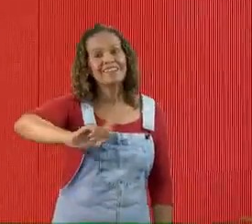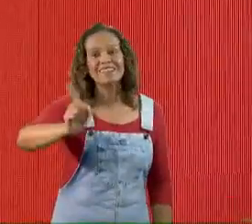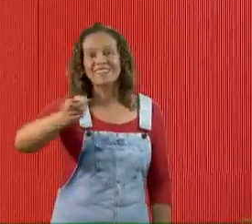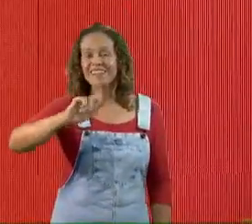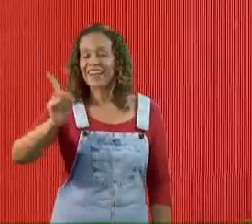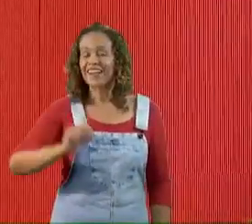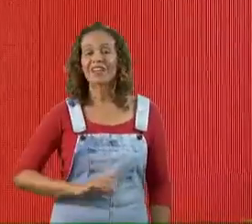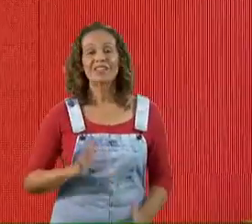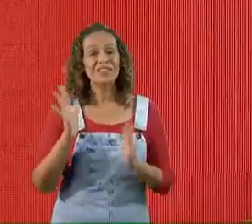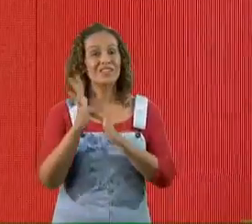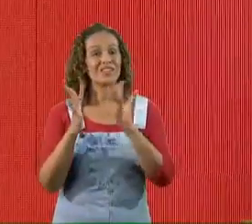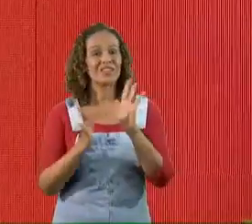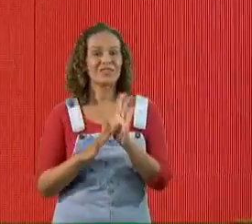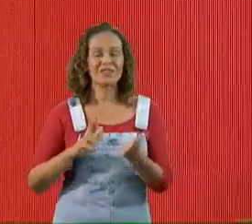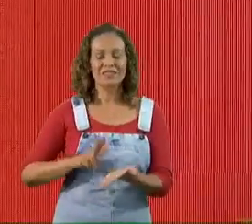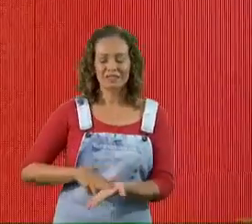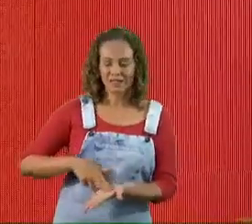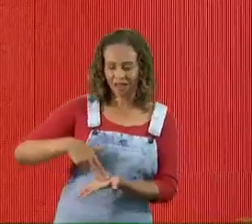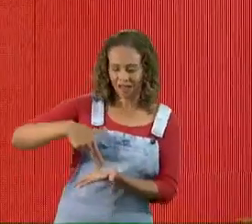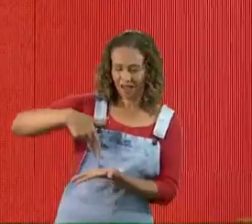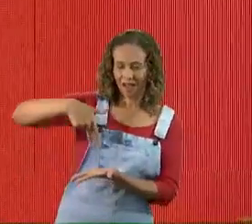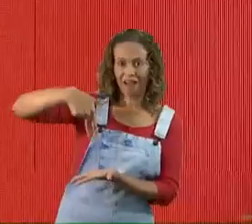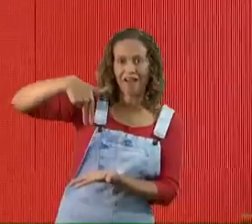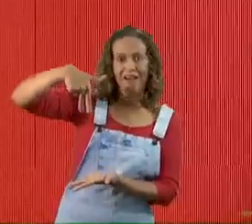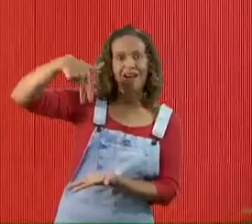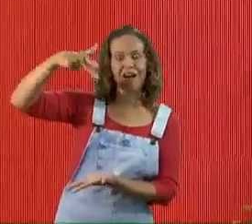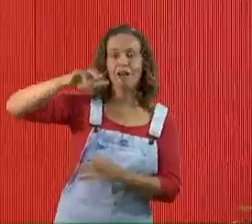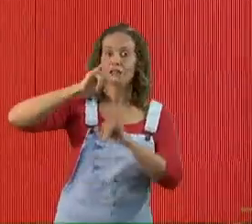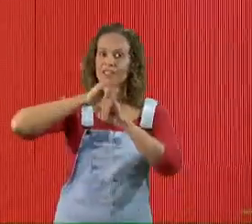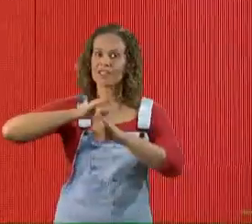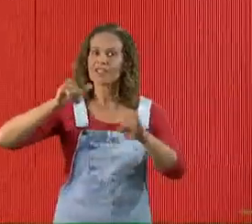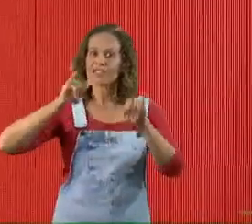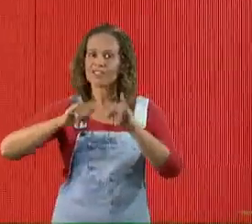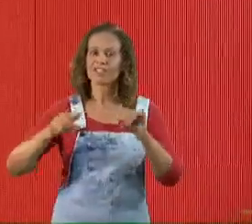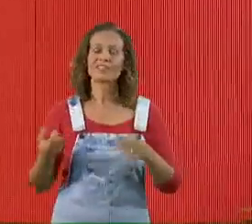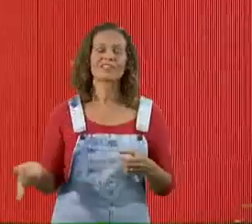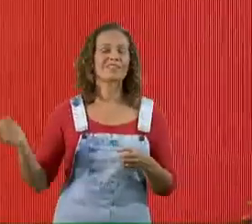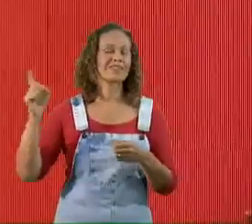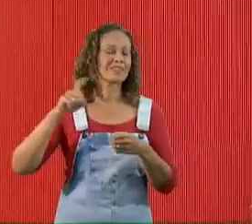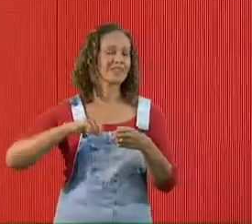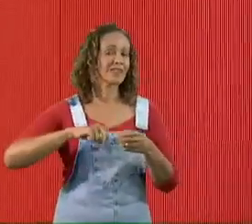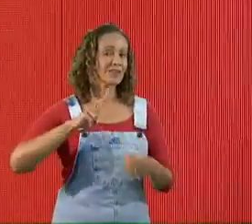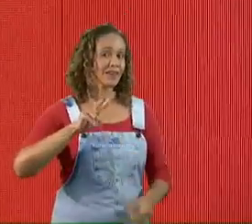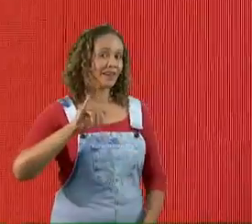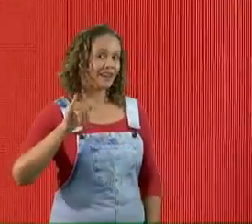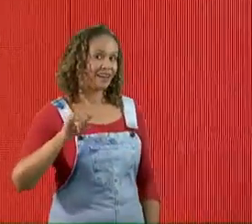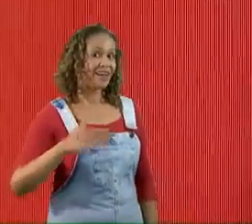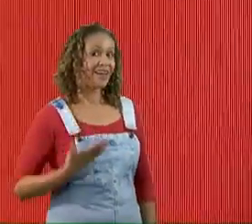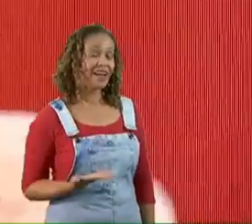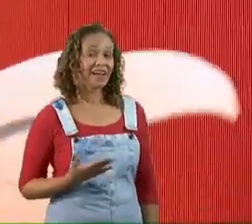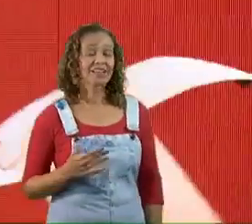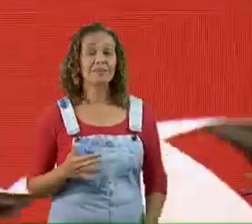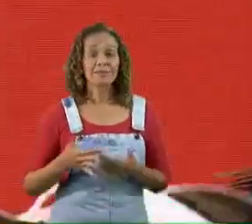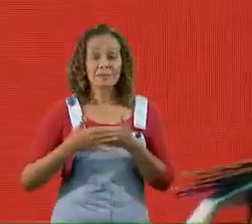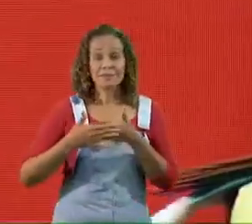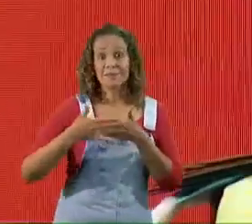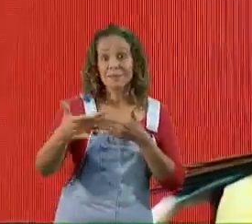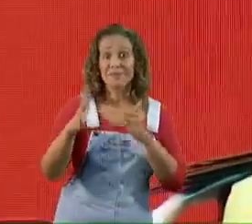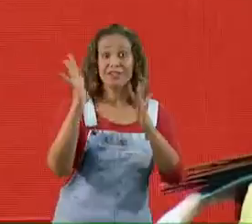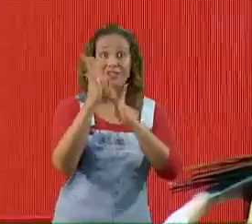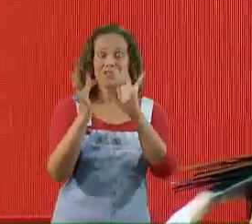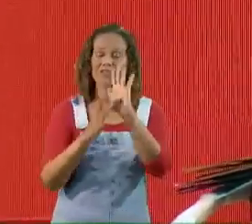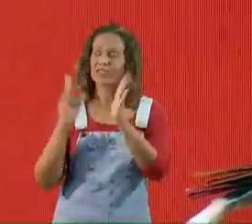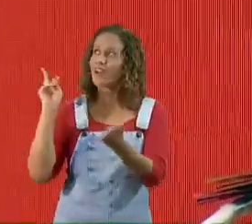a viver. E ele disse que ele vai voltar. E um dia Jesus vai voltar,